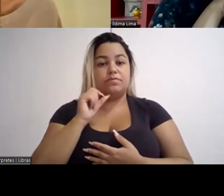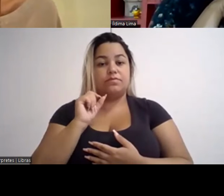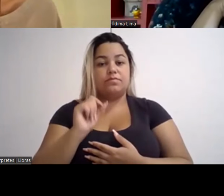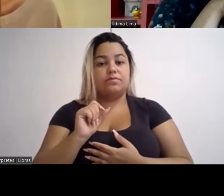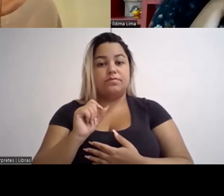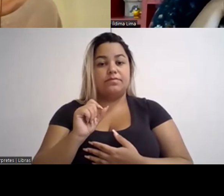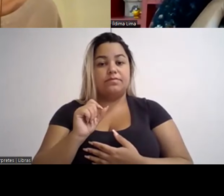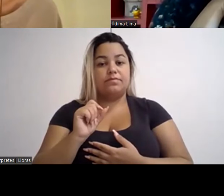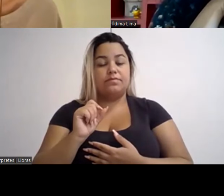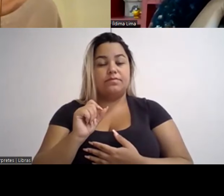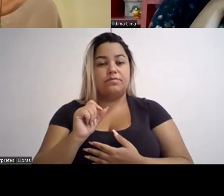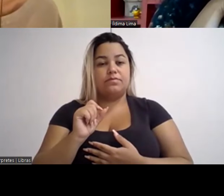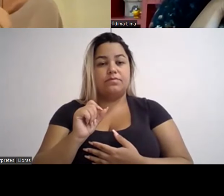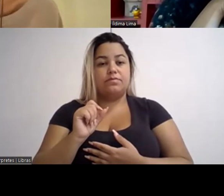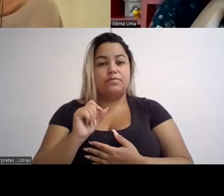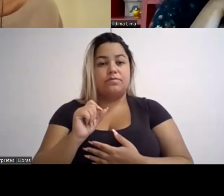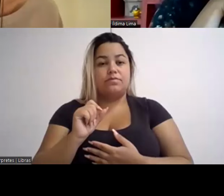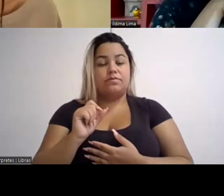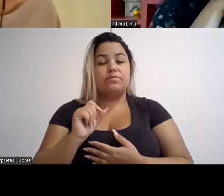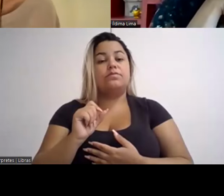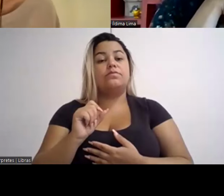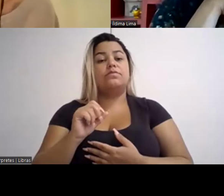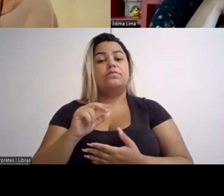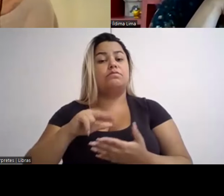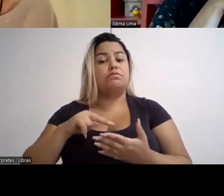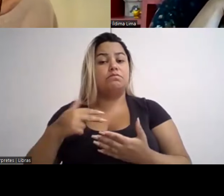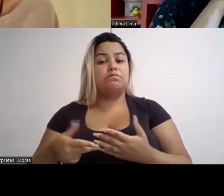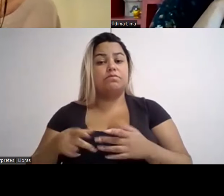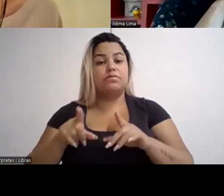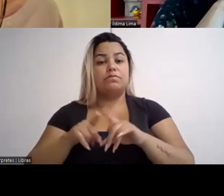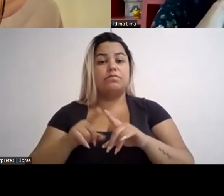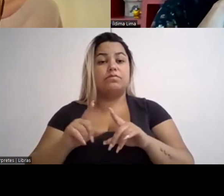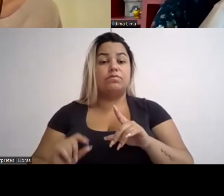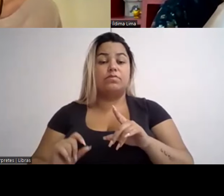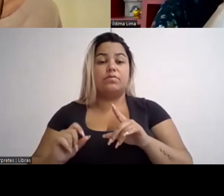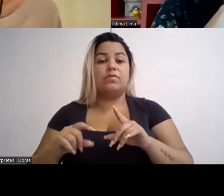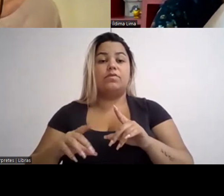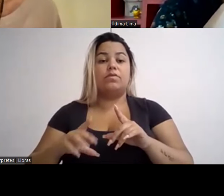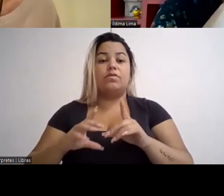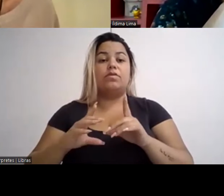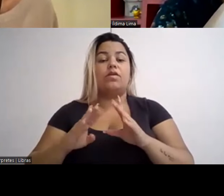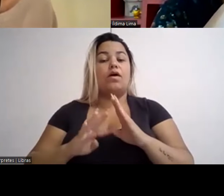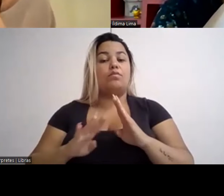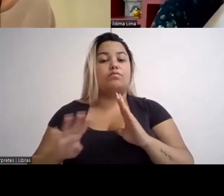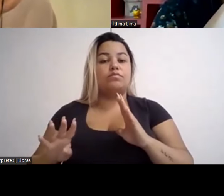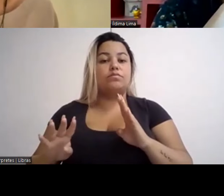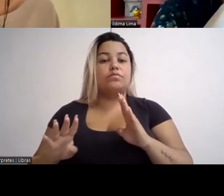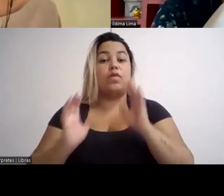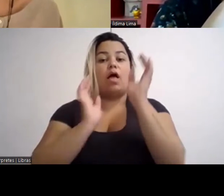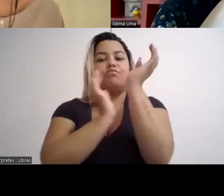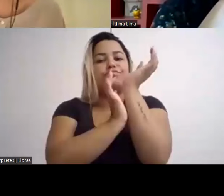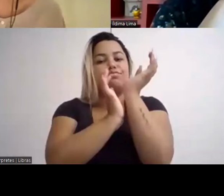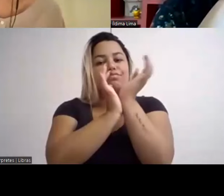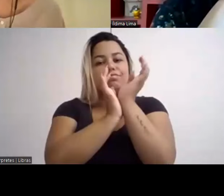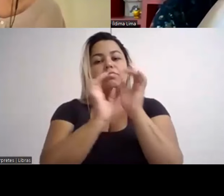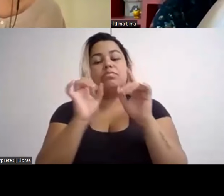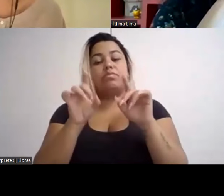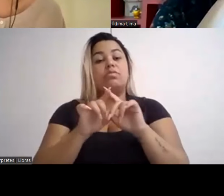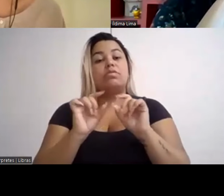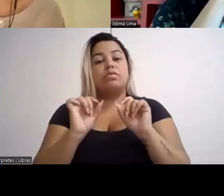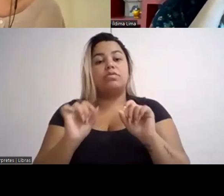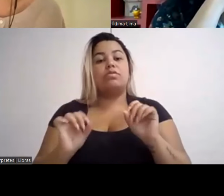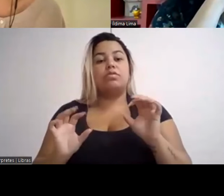que a gente caia nos pormenores da burocracia, que a gente se enganche